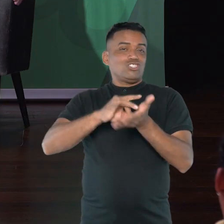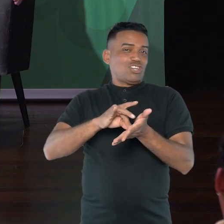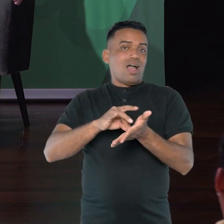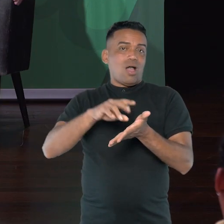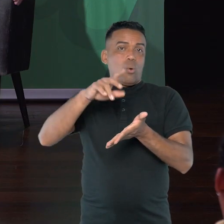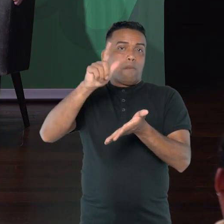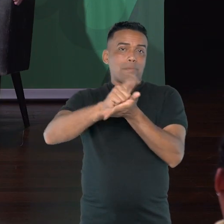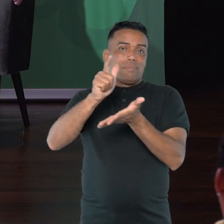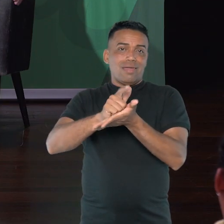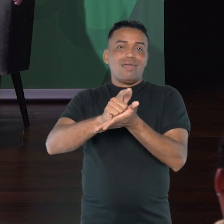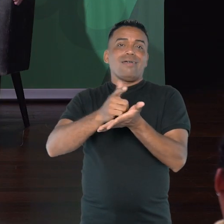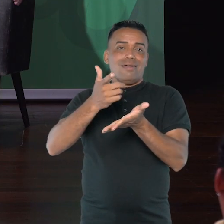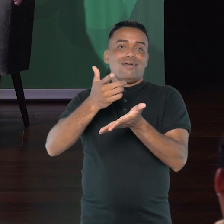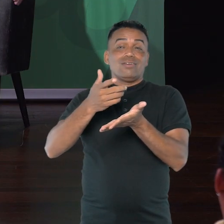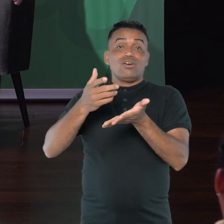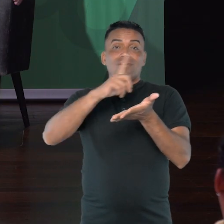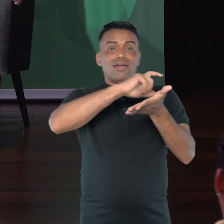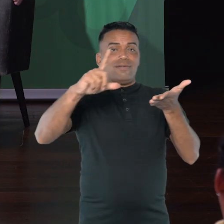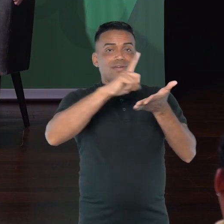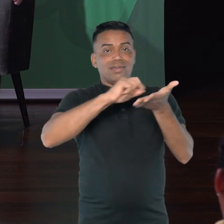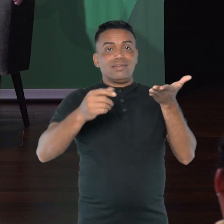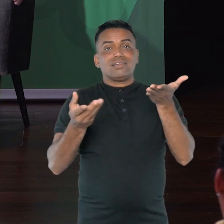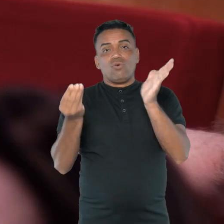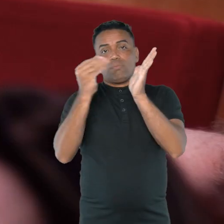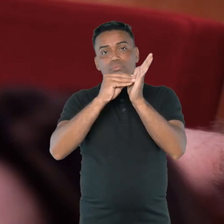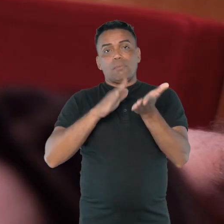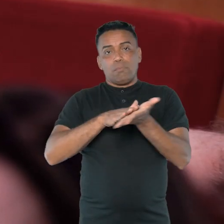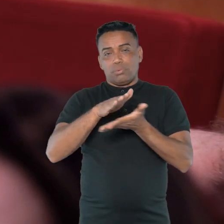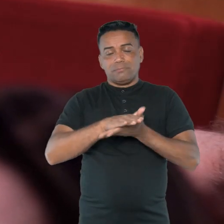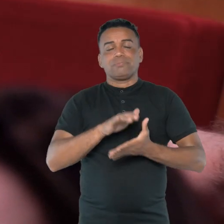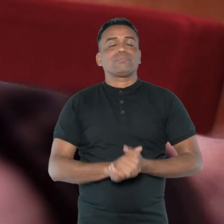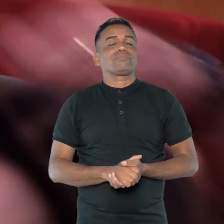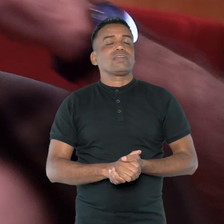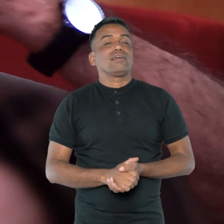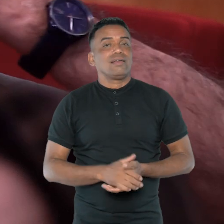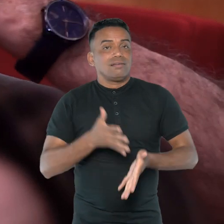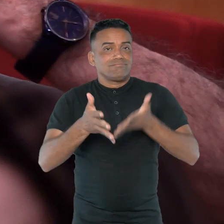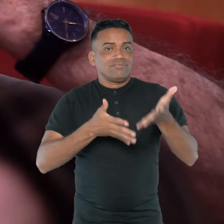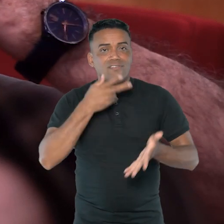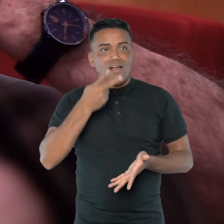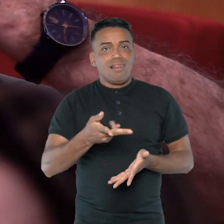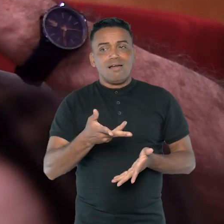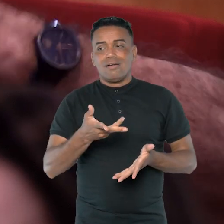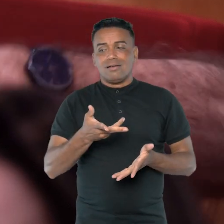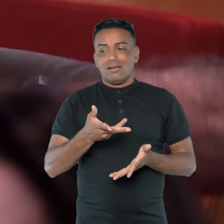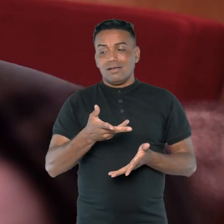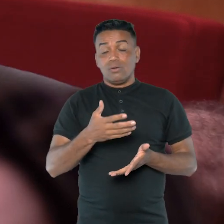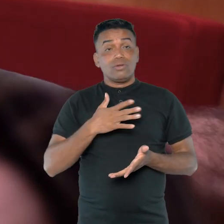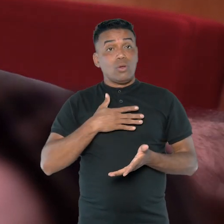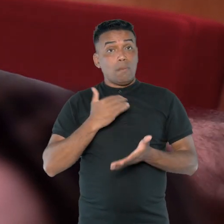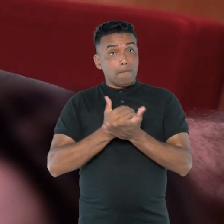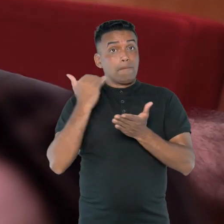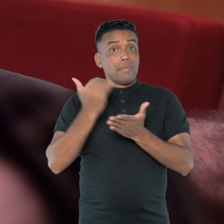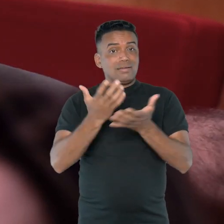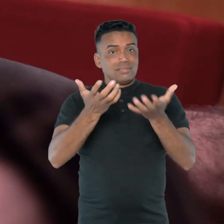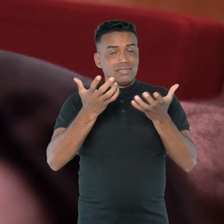está, não, esses são os originais que vão sair nessa revista que eu vou lançar. E ela fala, olha só que coincidência, ela fala, o que eu mais